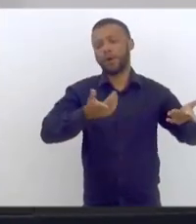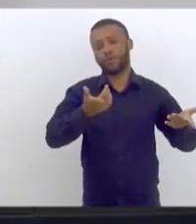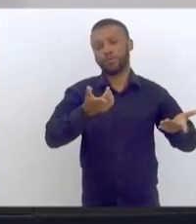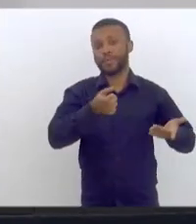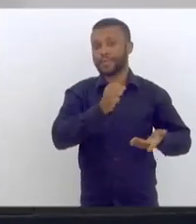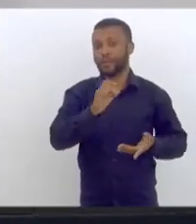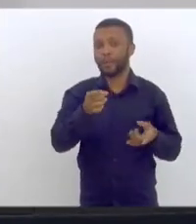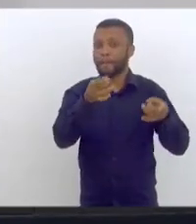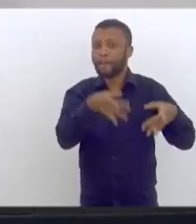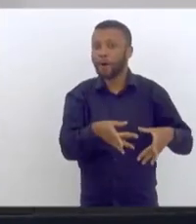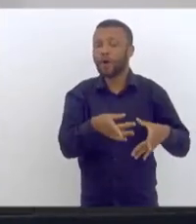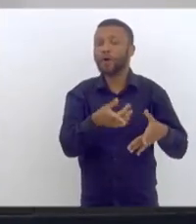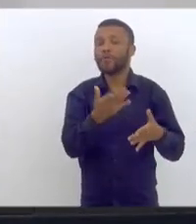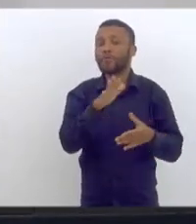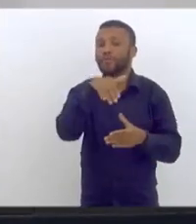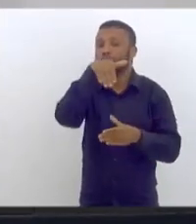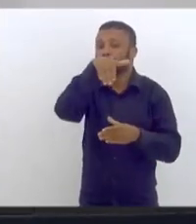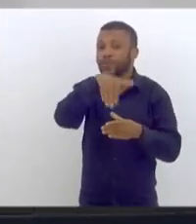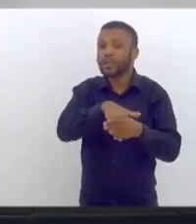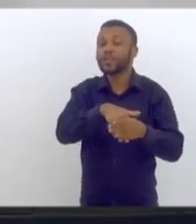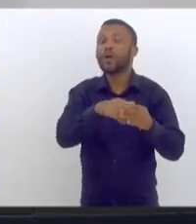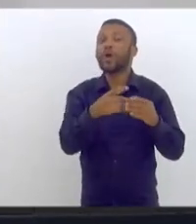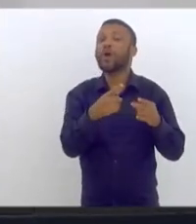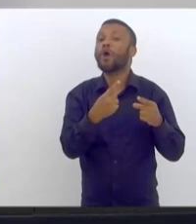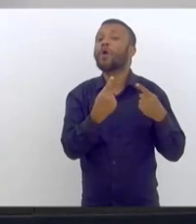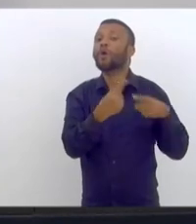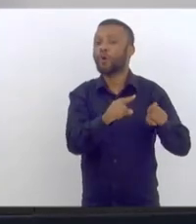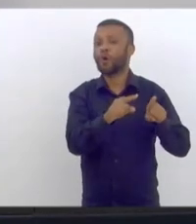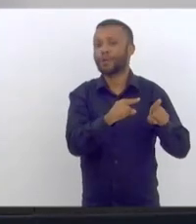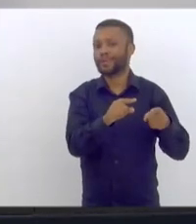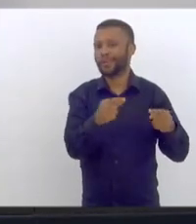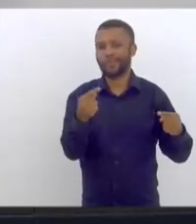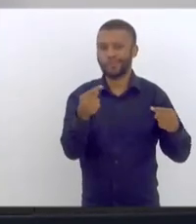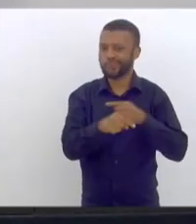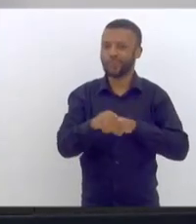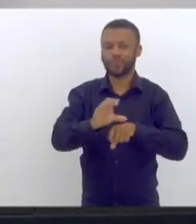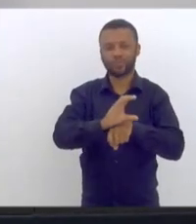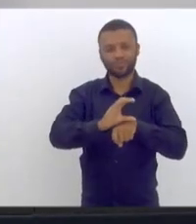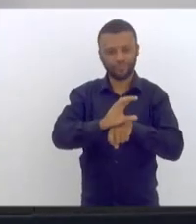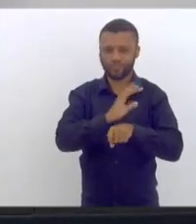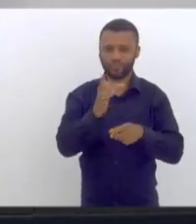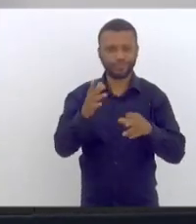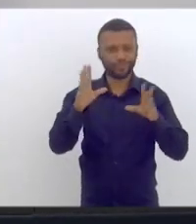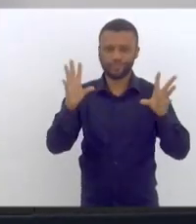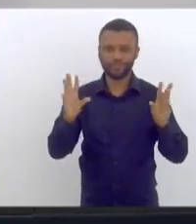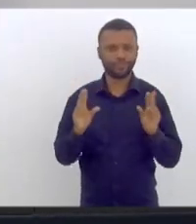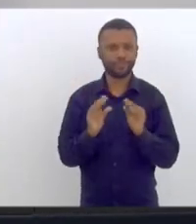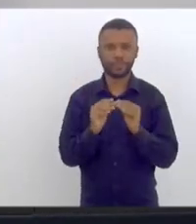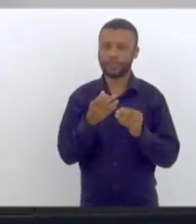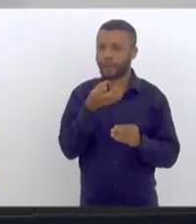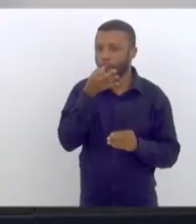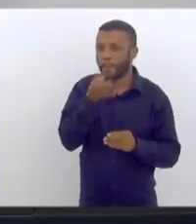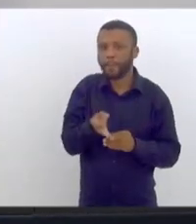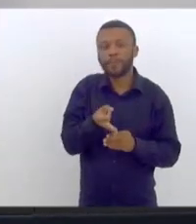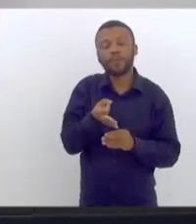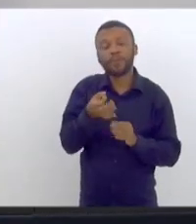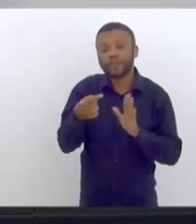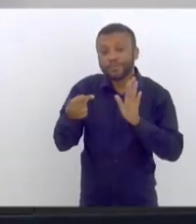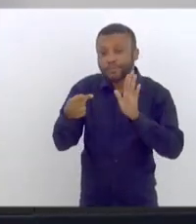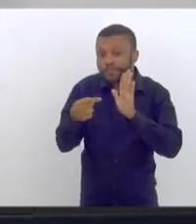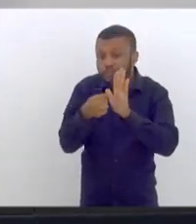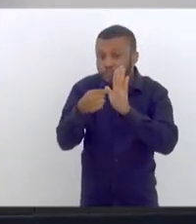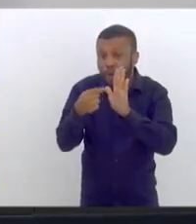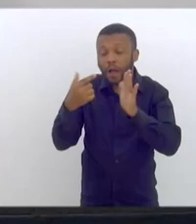disso eu vou botar quanto o projeto Vou desaparecer pela inconstitucionalidade enfim esse para mim é ponto de